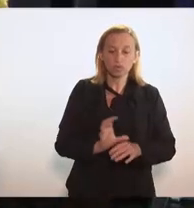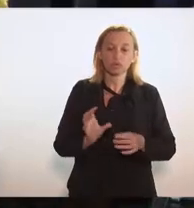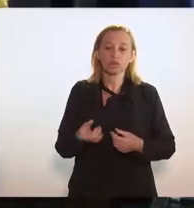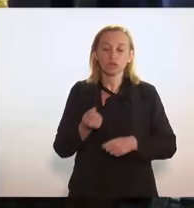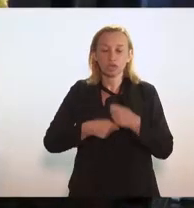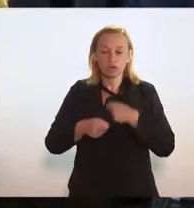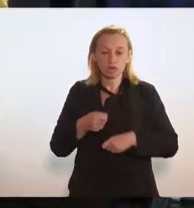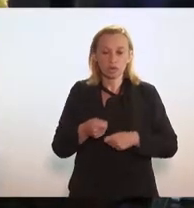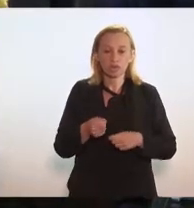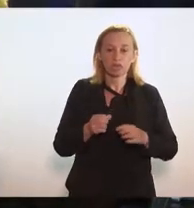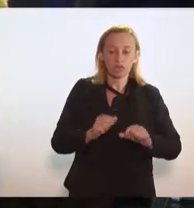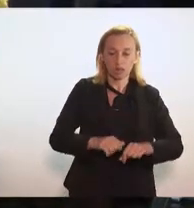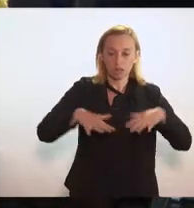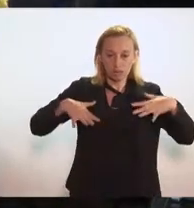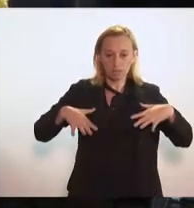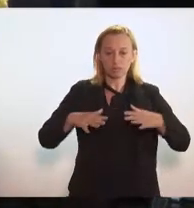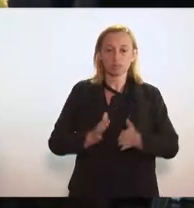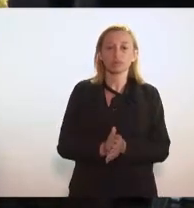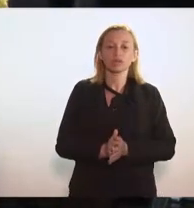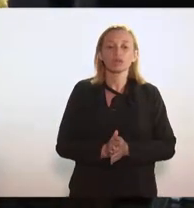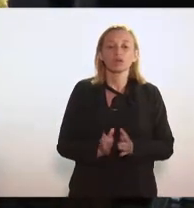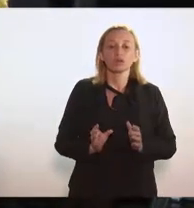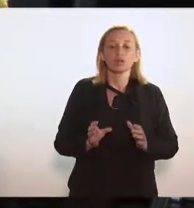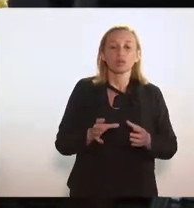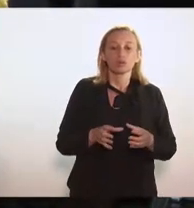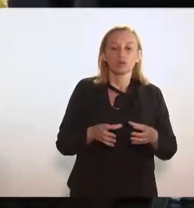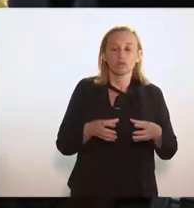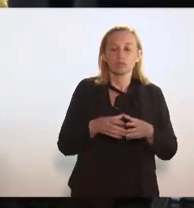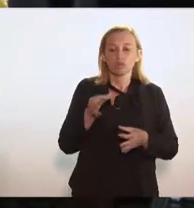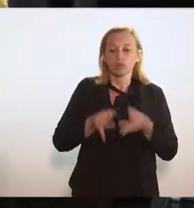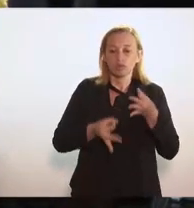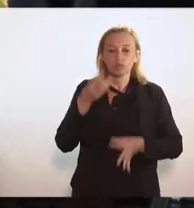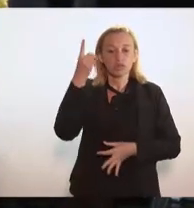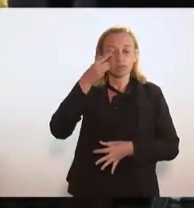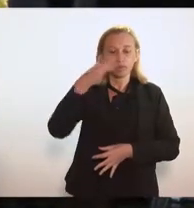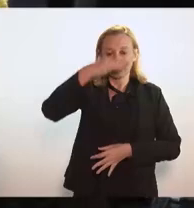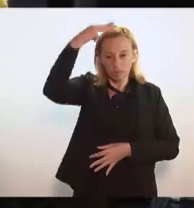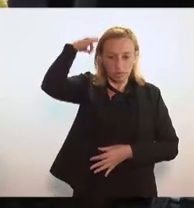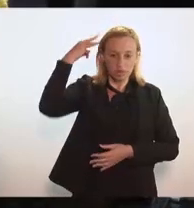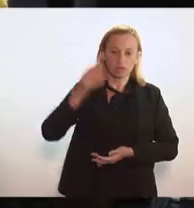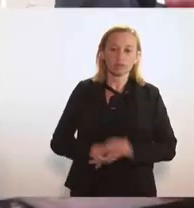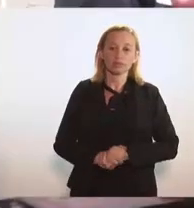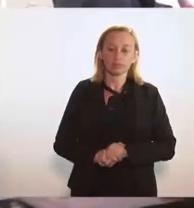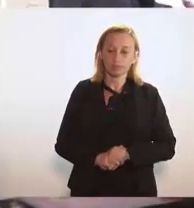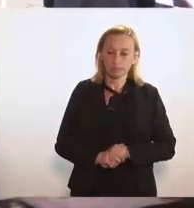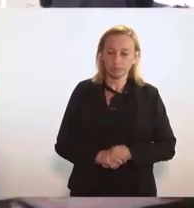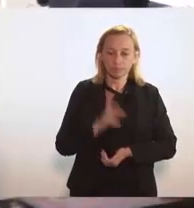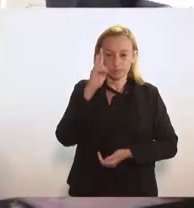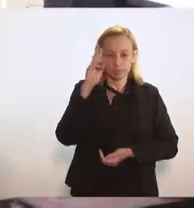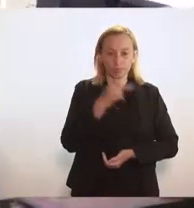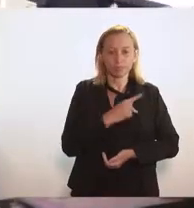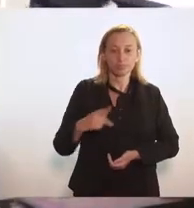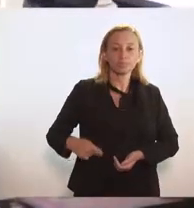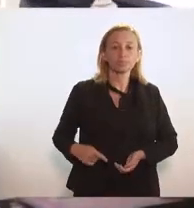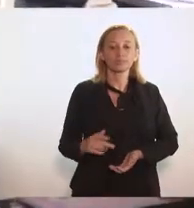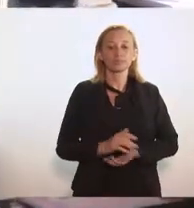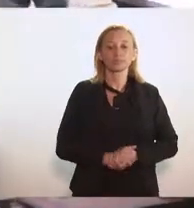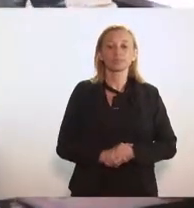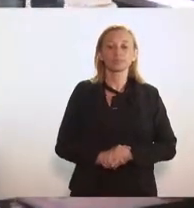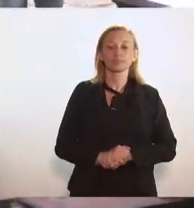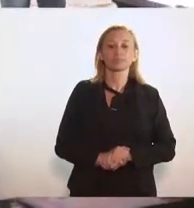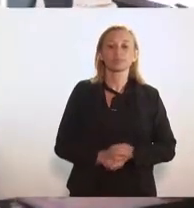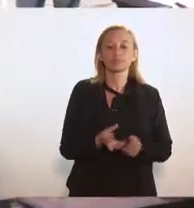as emendas de plenário. Para emitir parecer pela Comissão de Constituição e Justiça, deputado Márcio Pacheco. Senhor presidente, o parecer é